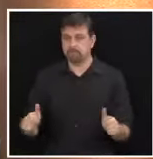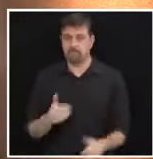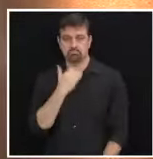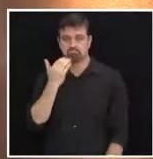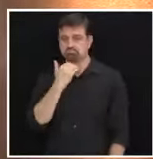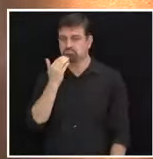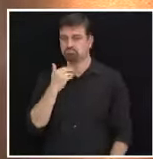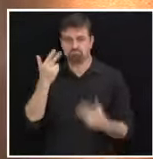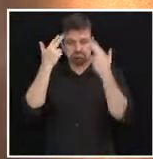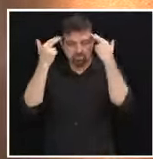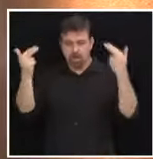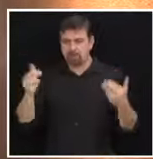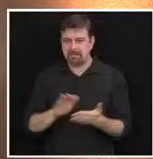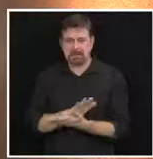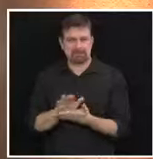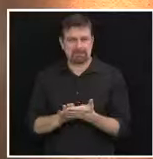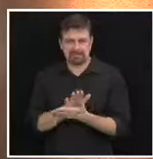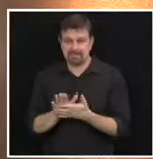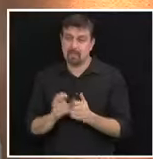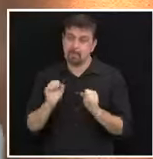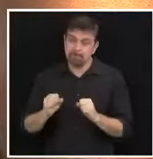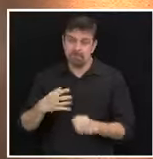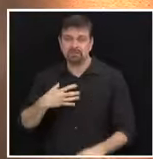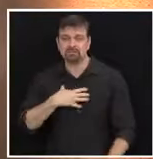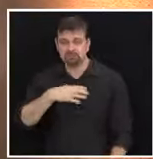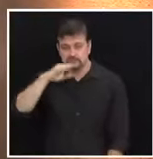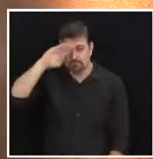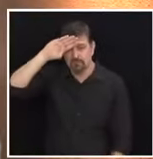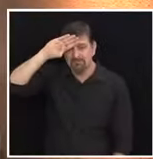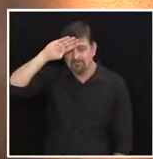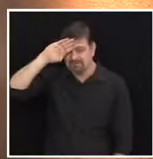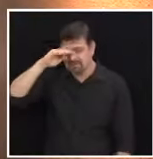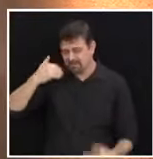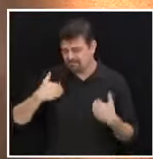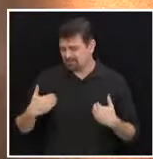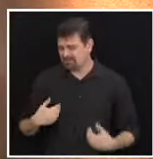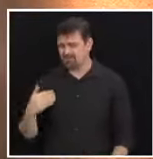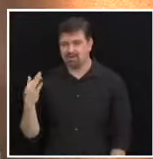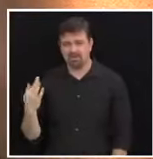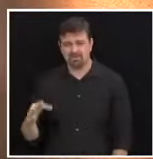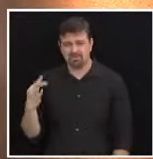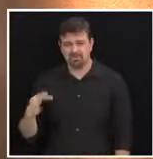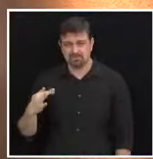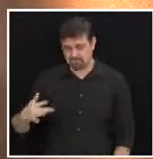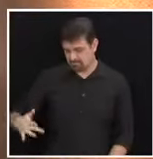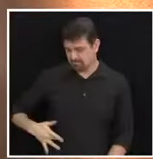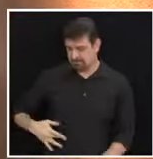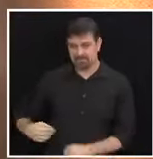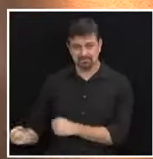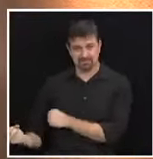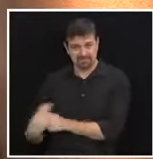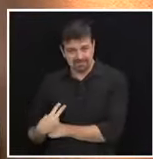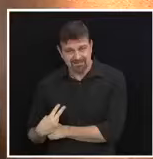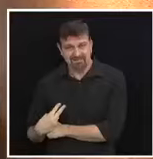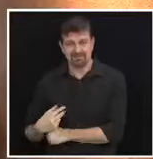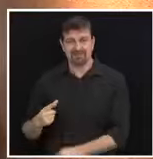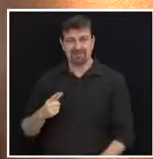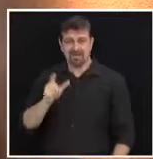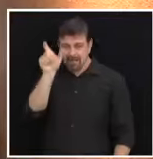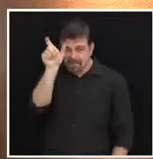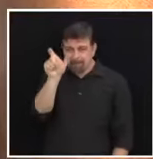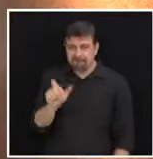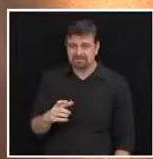quadro. Quando tem, pode ser um mal-estar, uma febre, uma dor no corpo, mas na hepatite, quando a pessoa tem um quadro agudo, tem